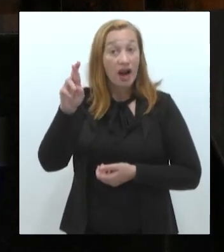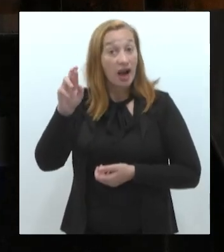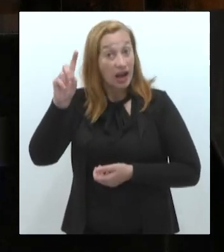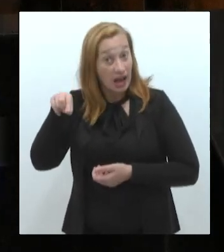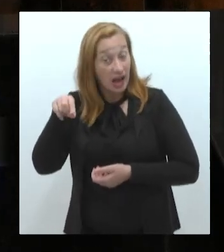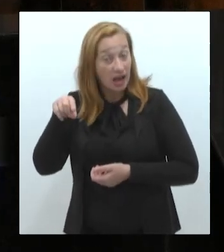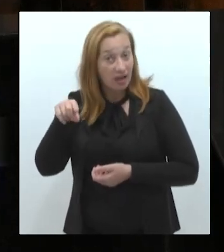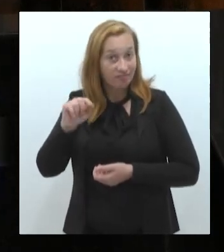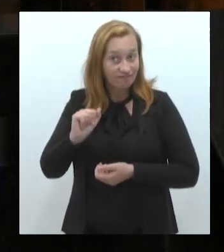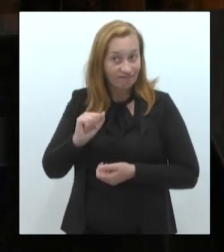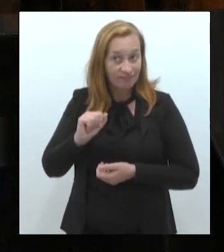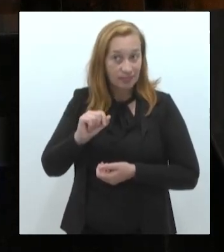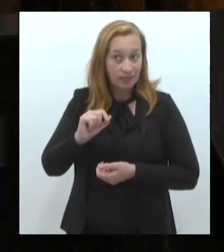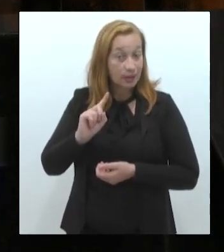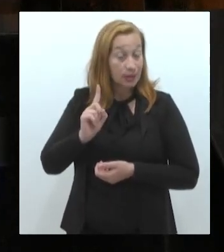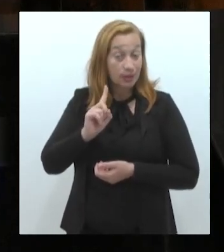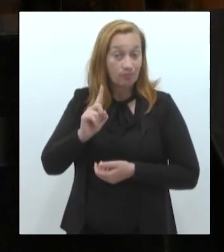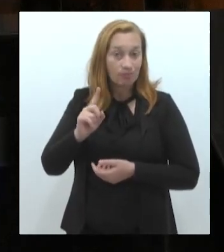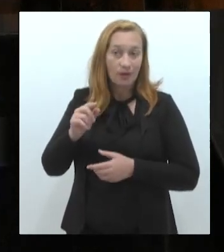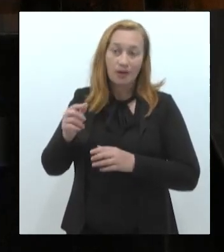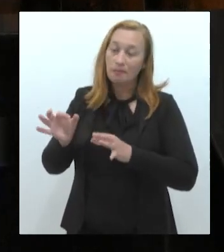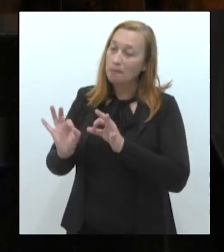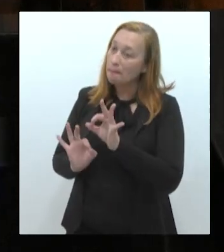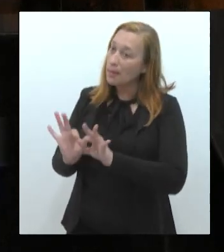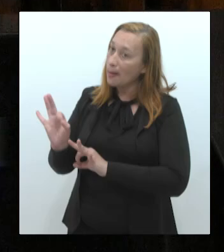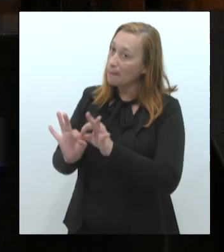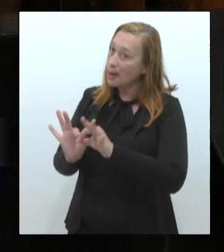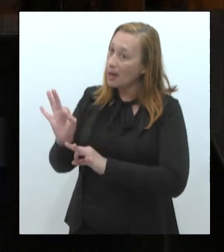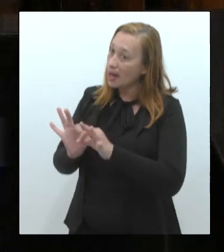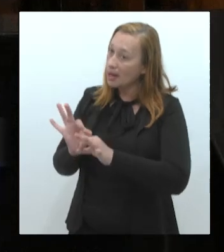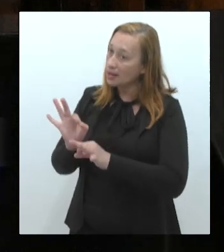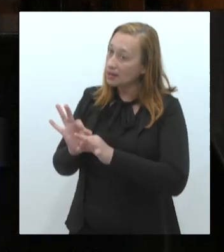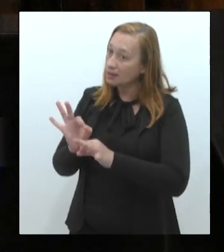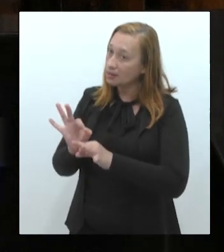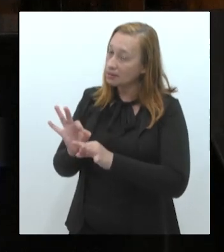estava devidamente preparada para ser uma fábrica.